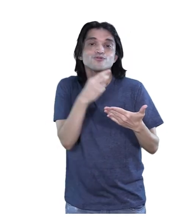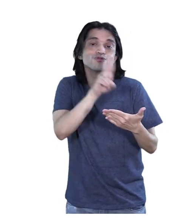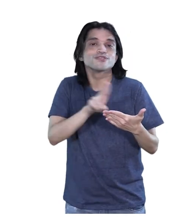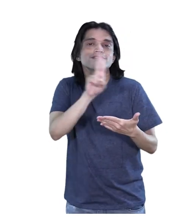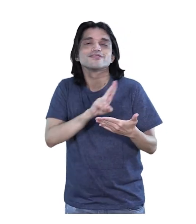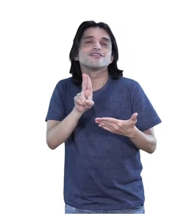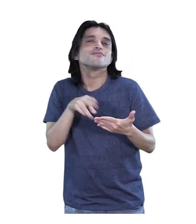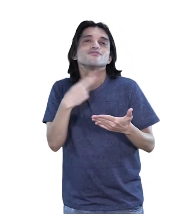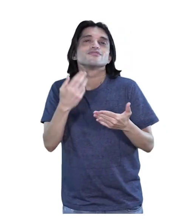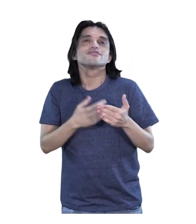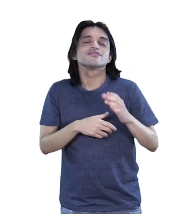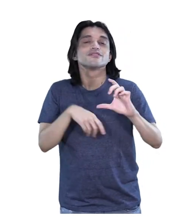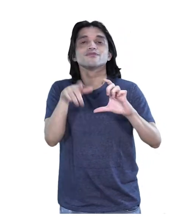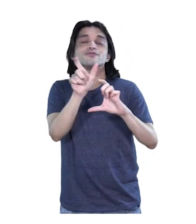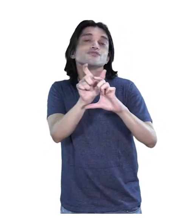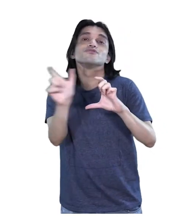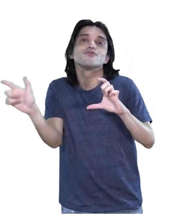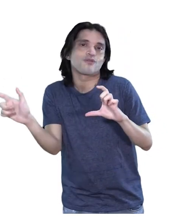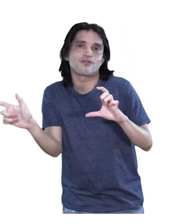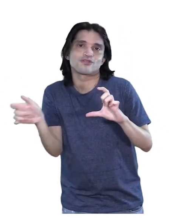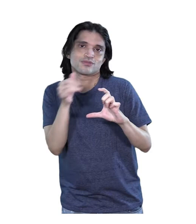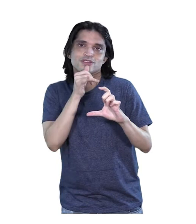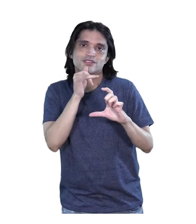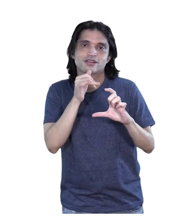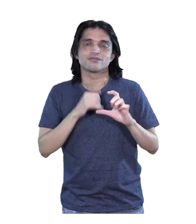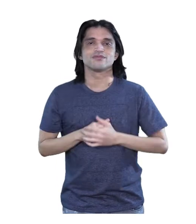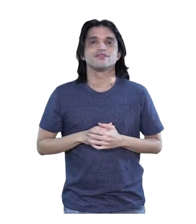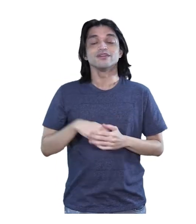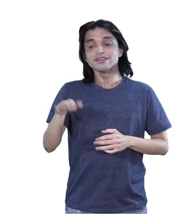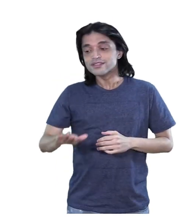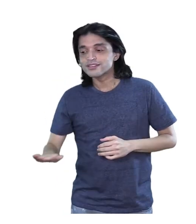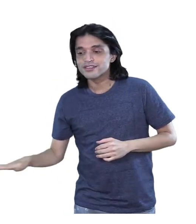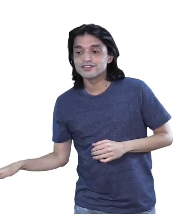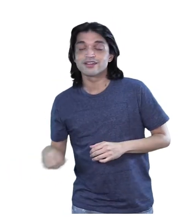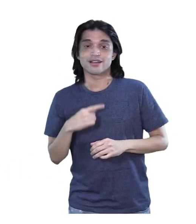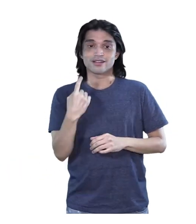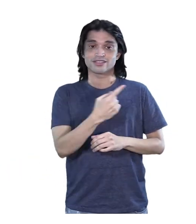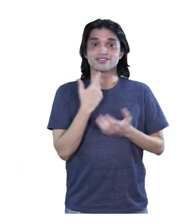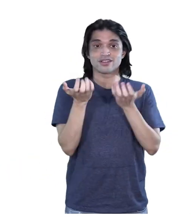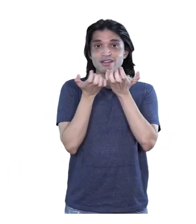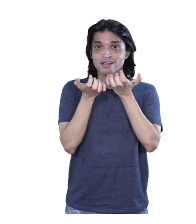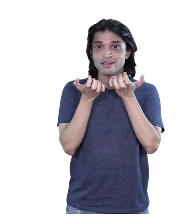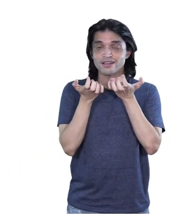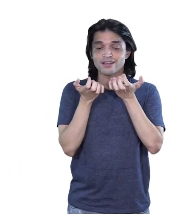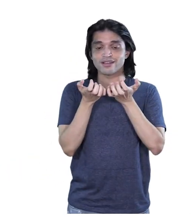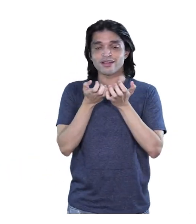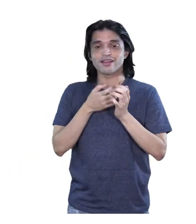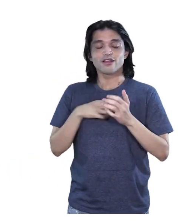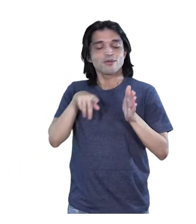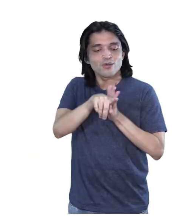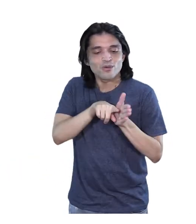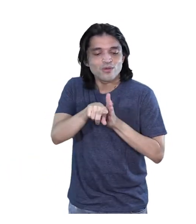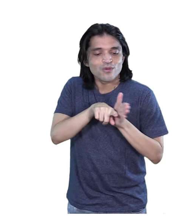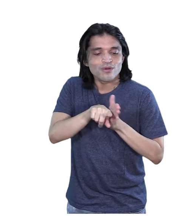muito cedo, acostumamos a buscar o significado das palavras em dicionários. Você sabe que tipo